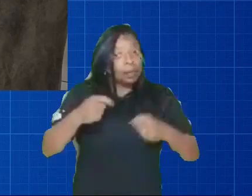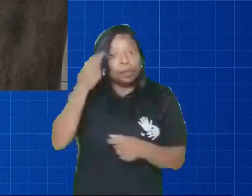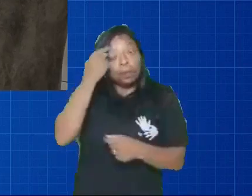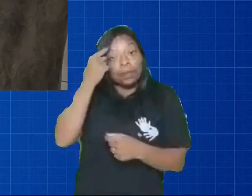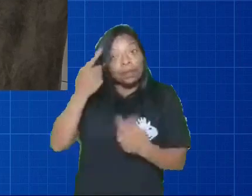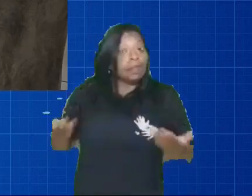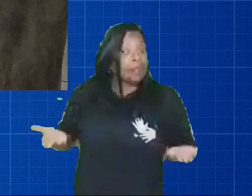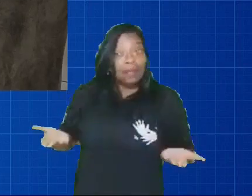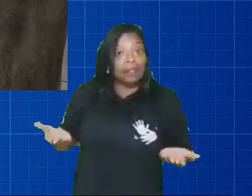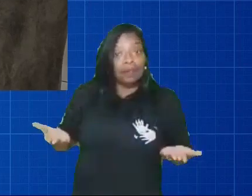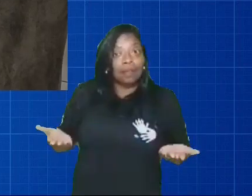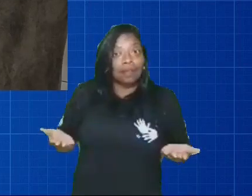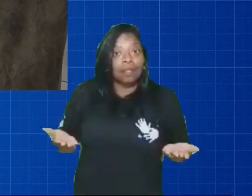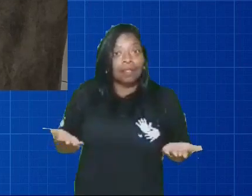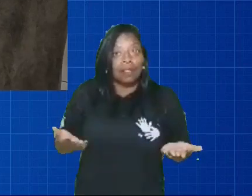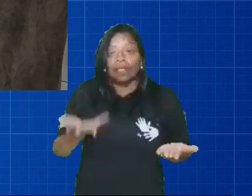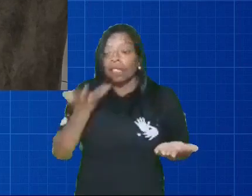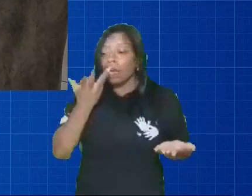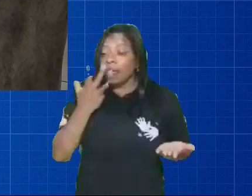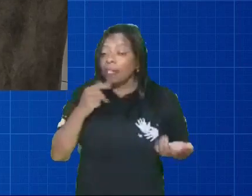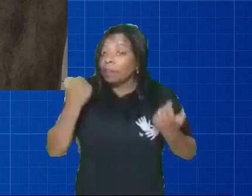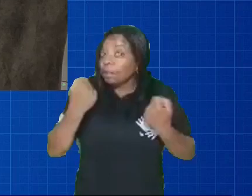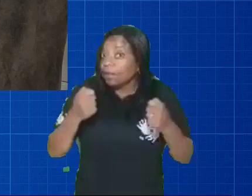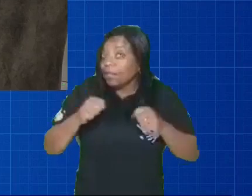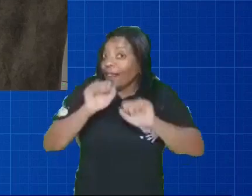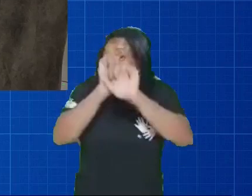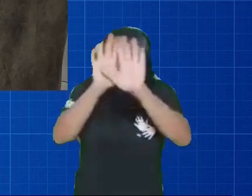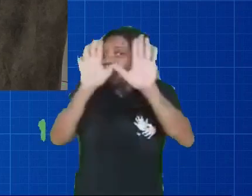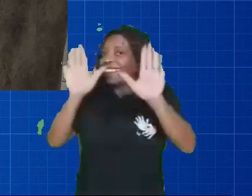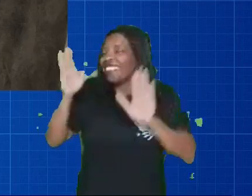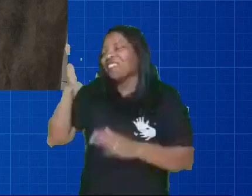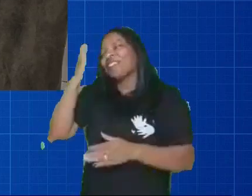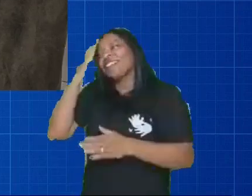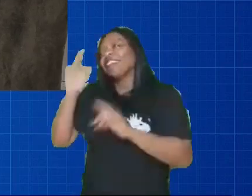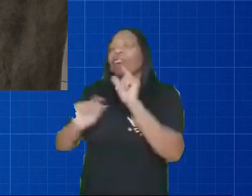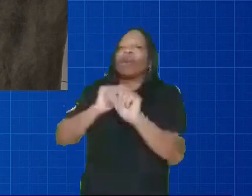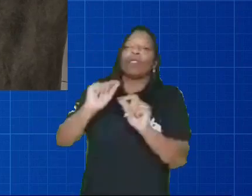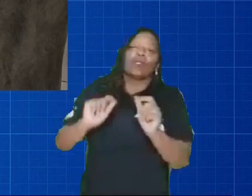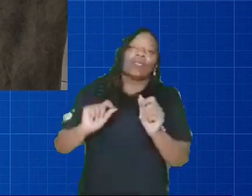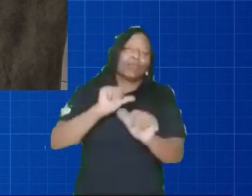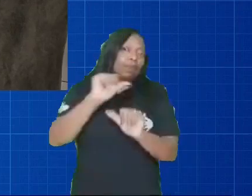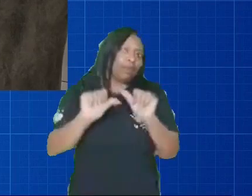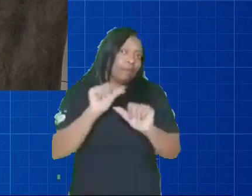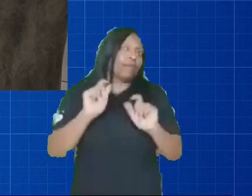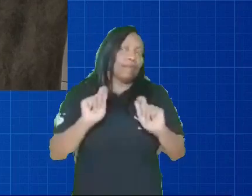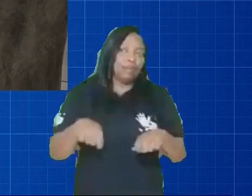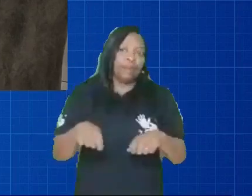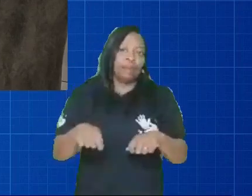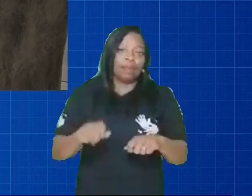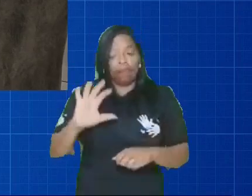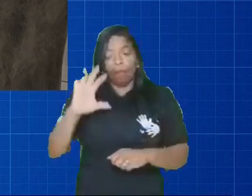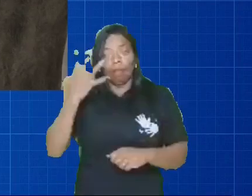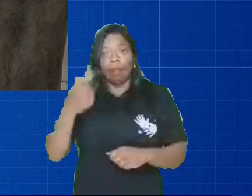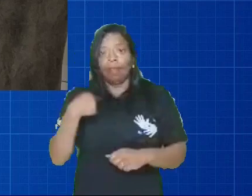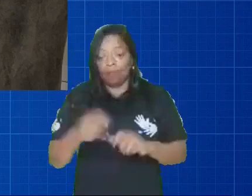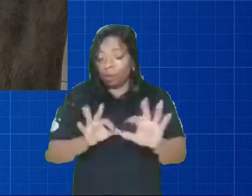aberta, porque as crianças têm que dar um retorno, né? Então, é uma coisa interessante. Isso acontece sempre nos projetos que a gente vem desenvolvendo, né? Então a gente tem feito nosso